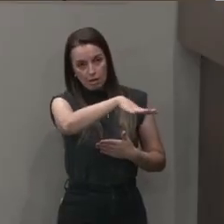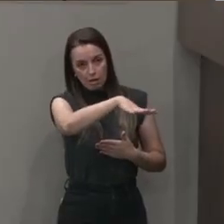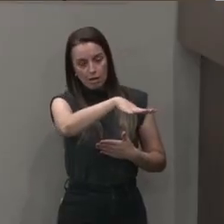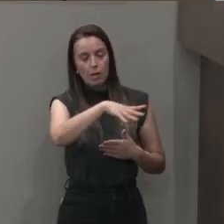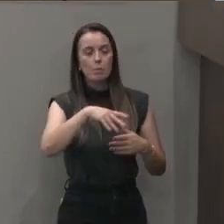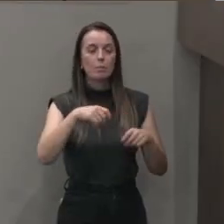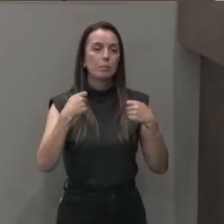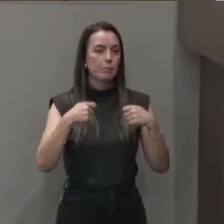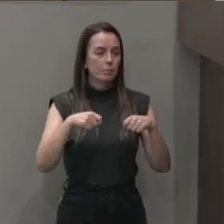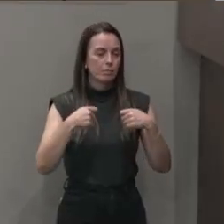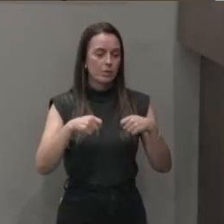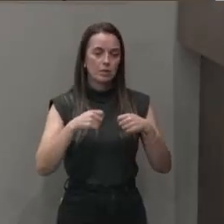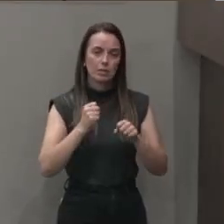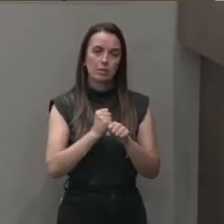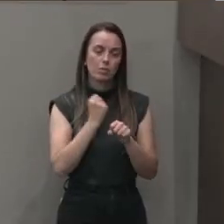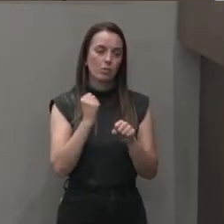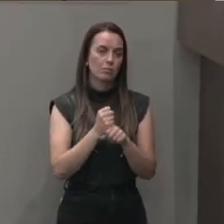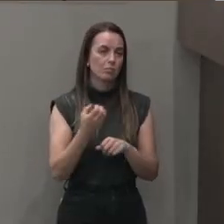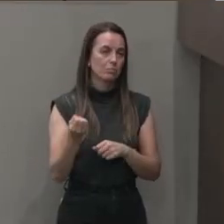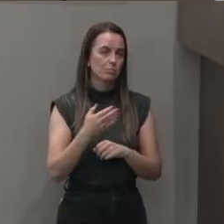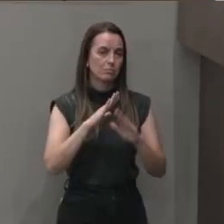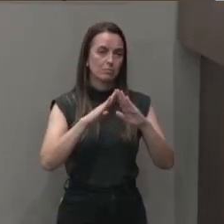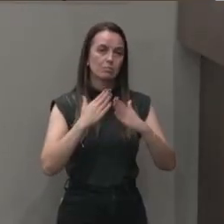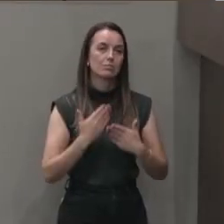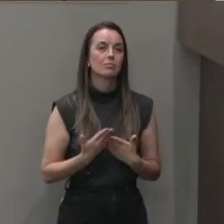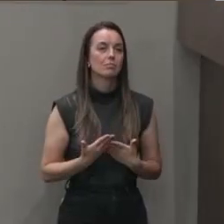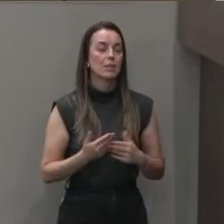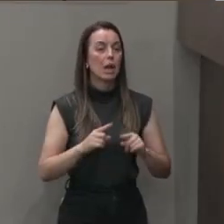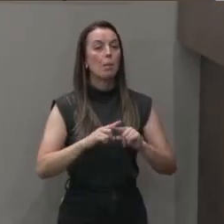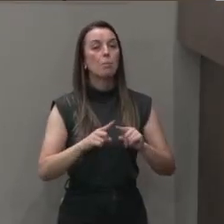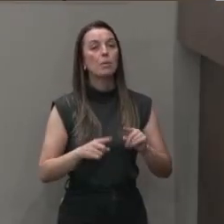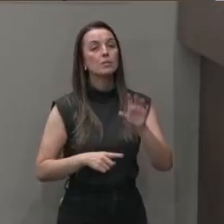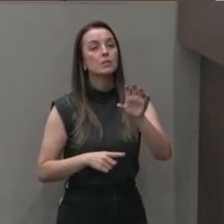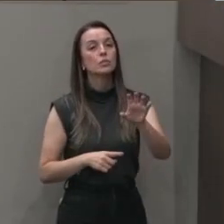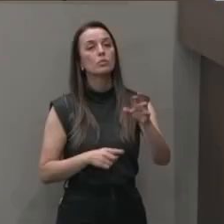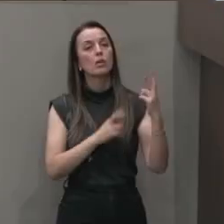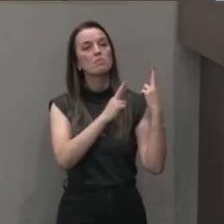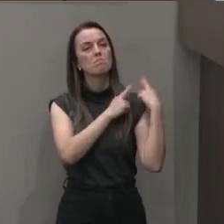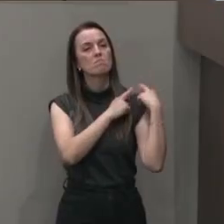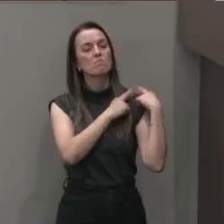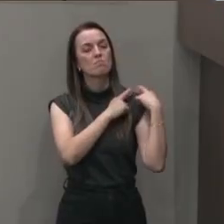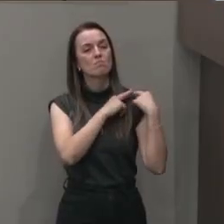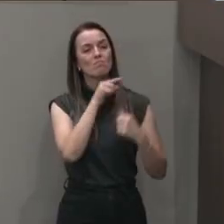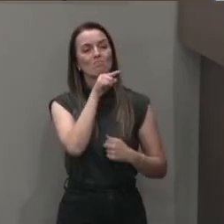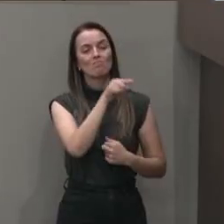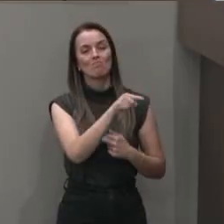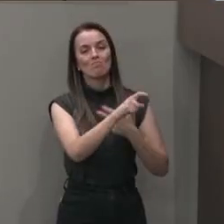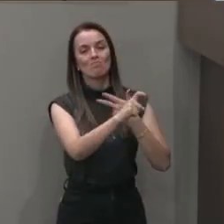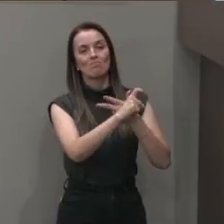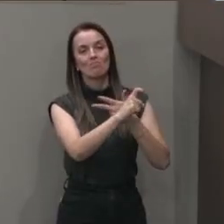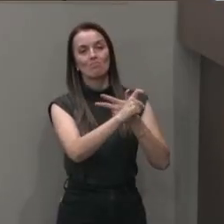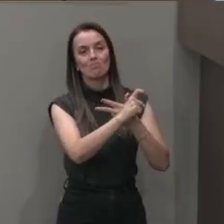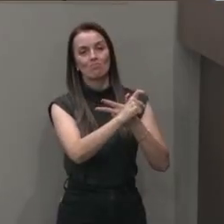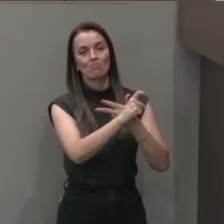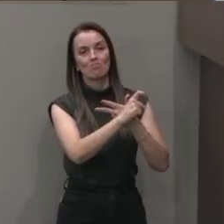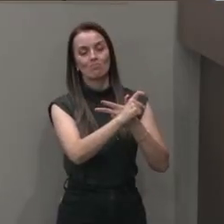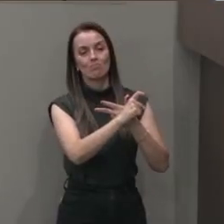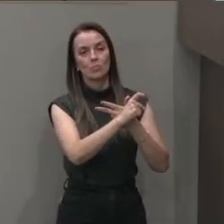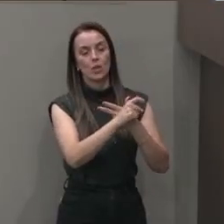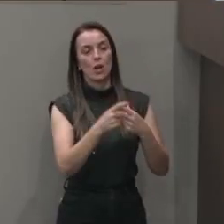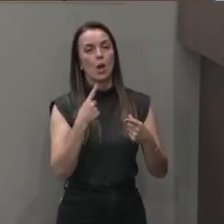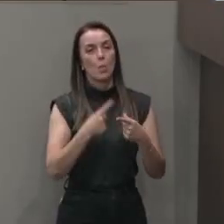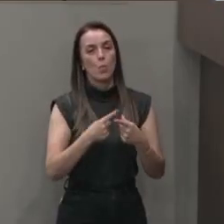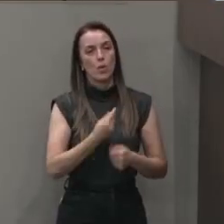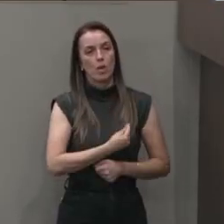vai ter que ser construída uma nova escola. Mas isso é uma obrigação do executivo. Por quê?